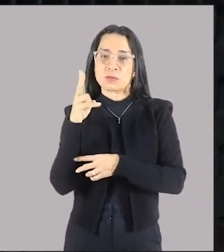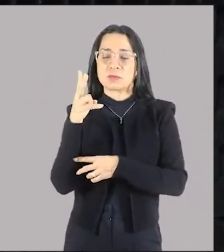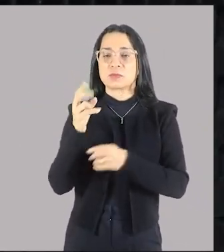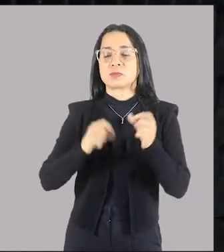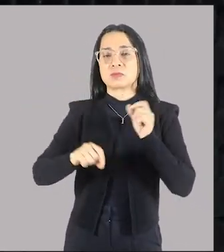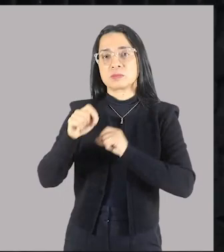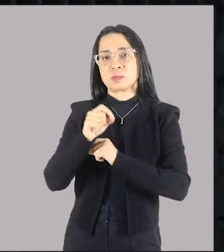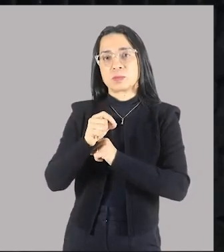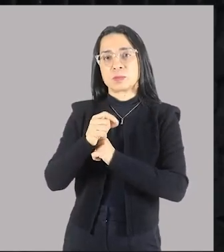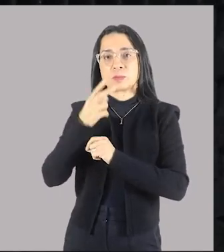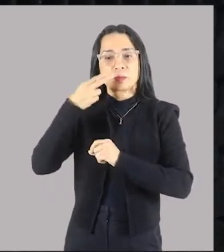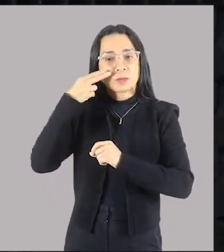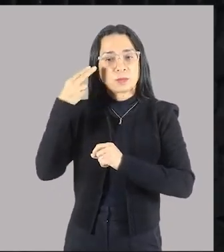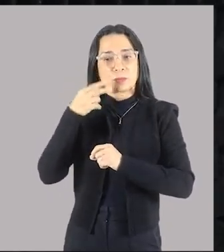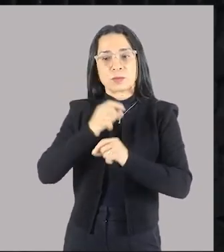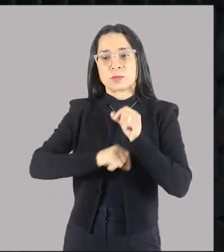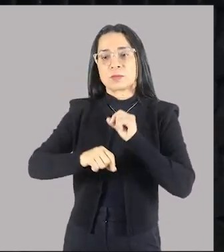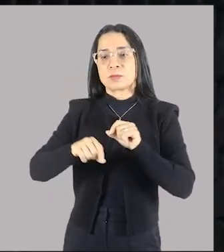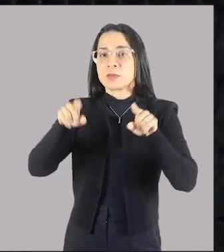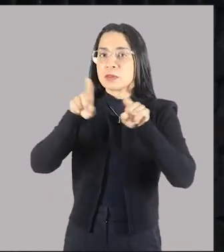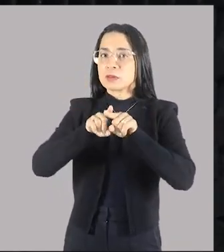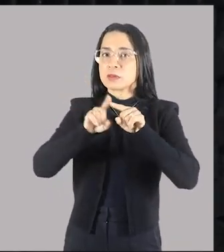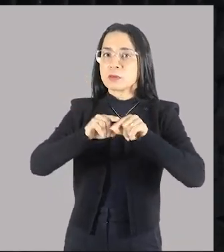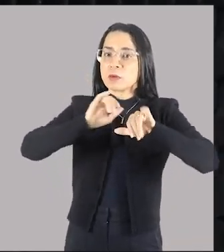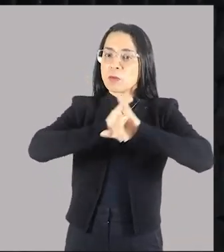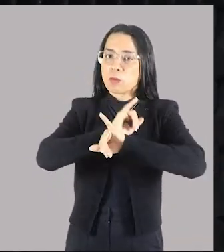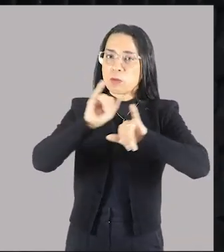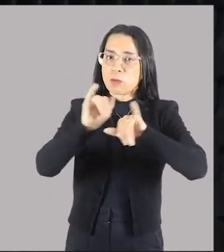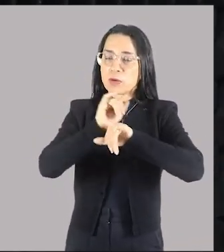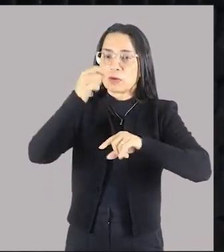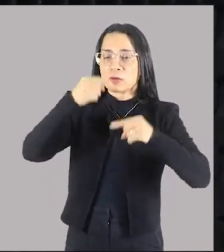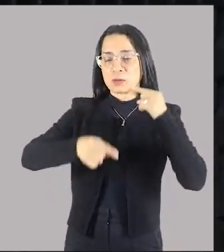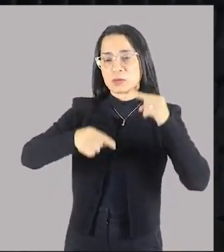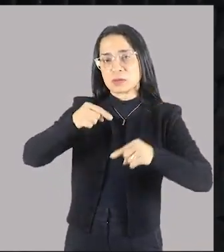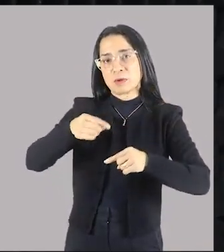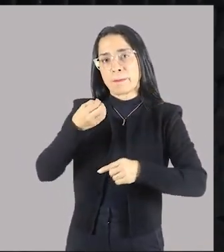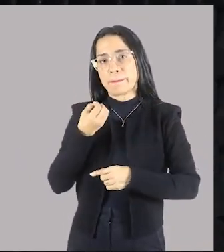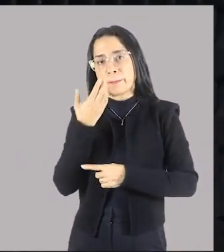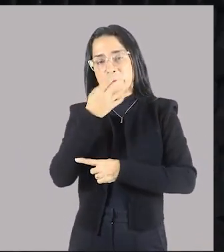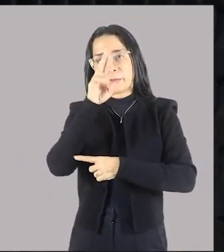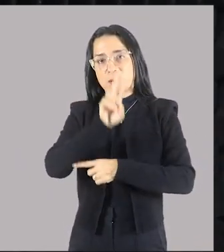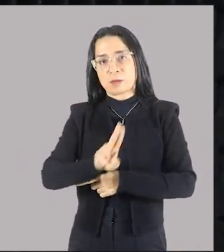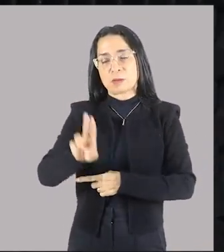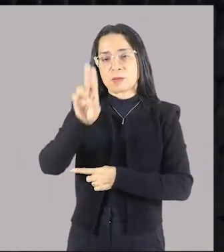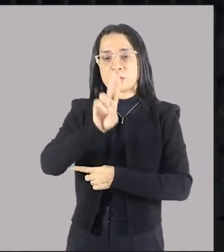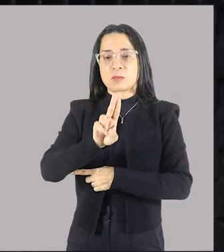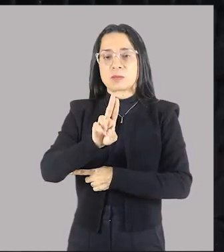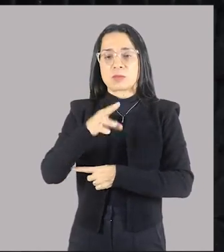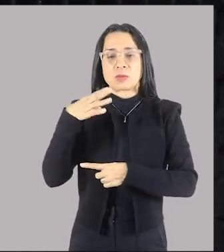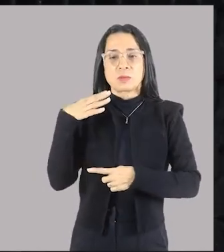marketing político, que foi muito bem utilizado, principalmente com aquela ideia